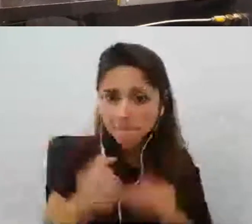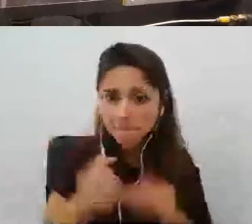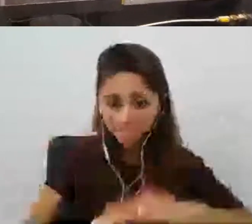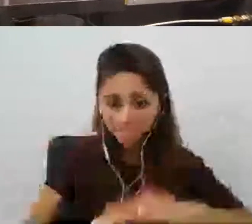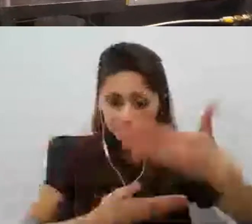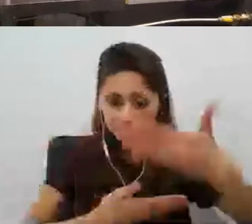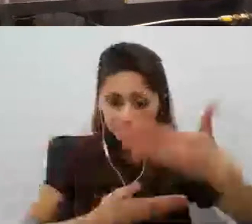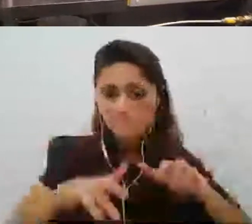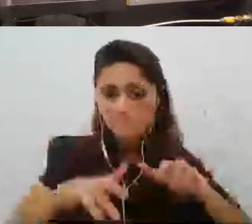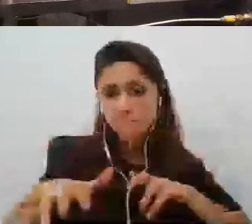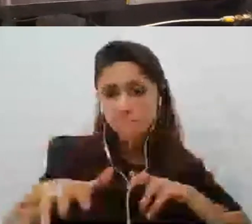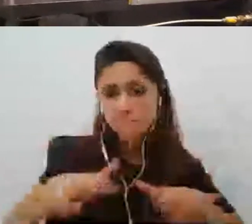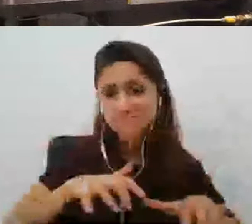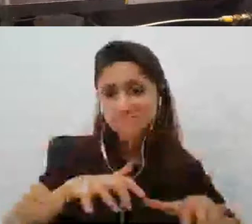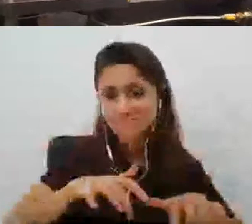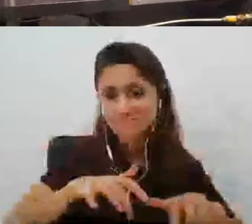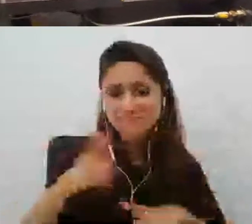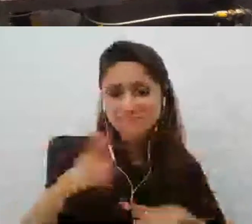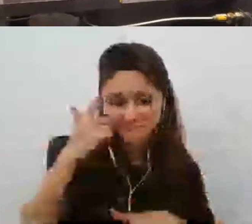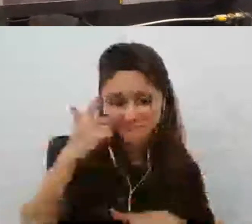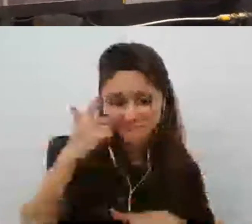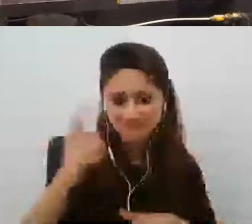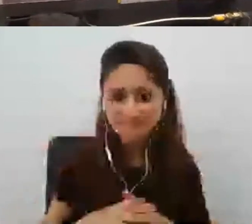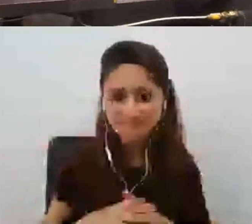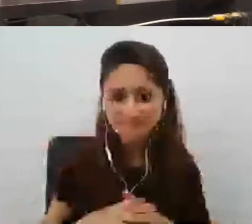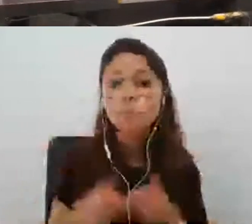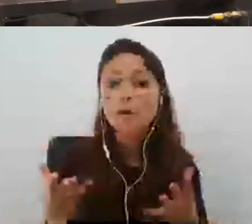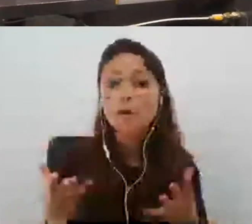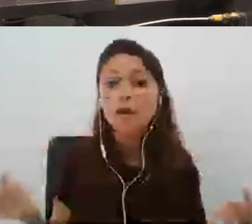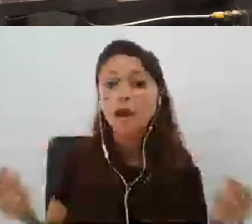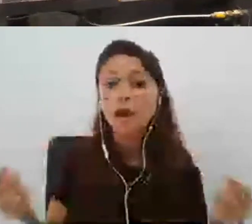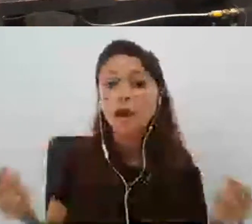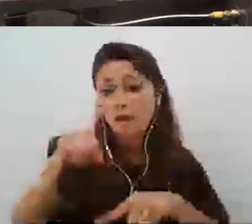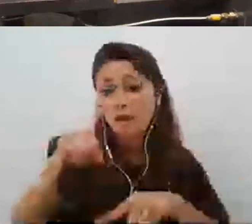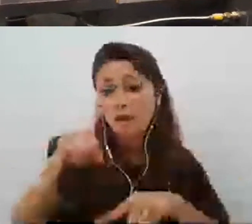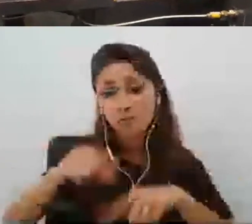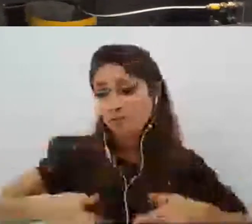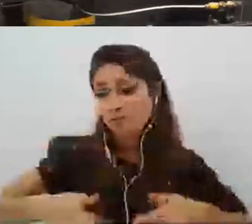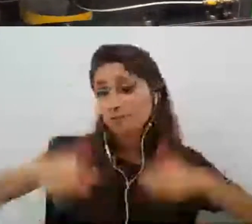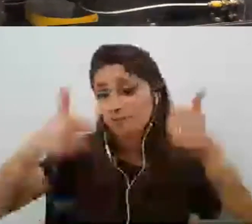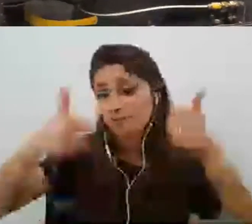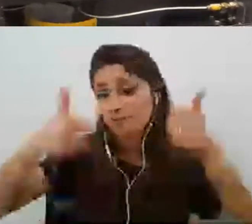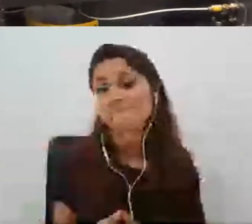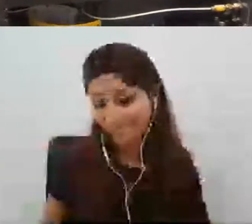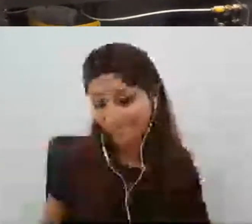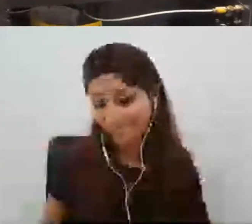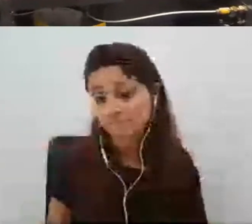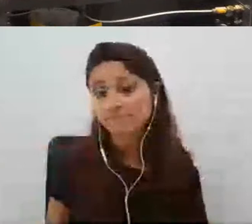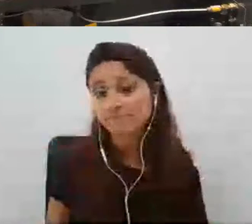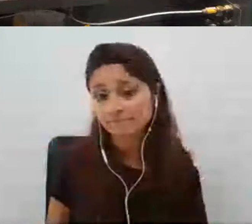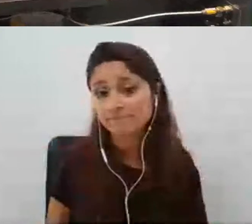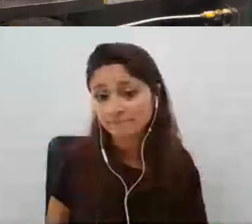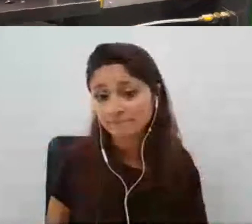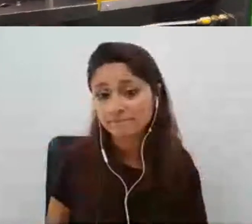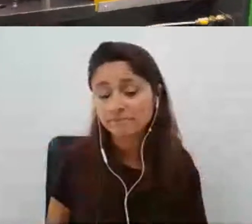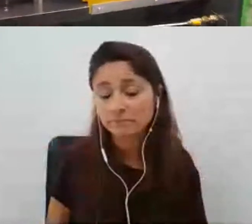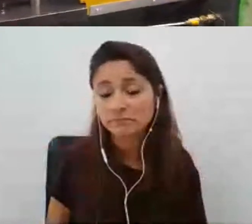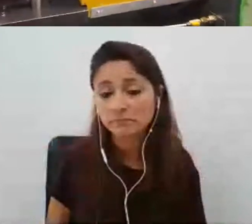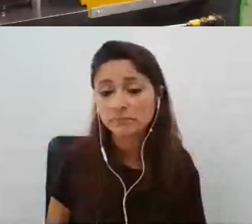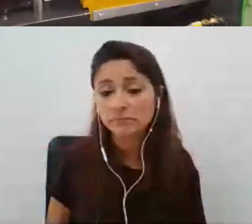tratando e vai transformando na necessidade que ele está buscando, né? Analisando as especificações, e aí ele